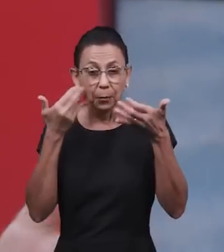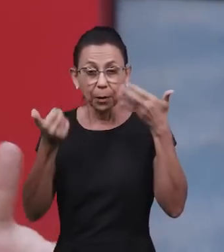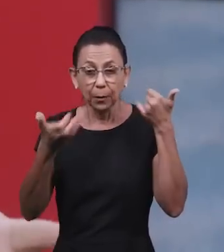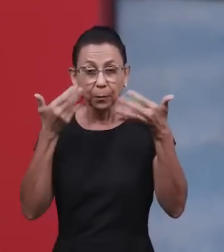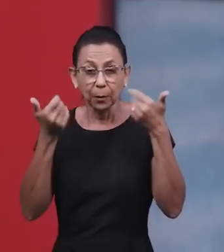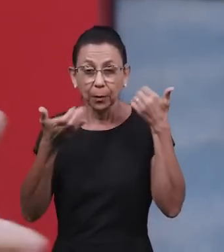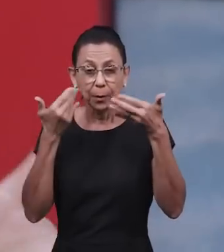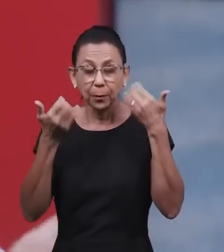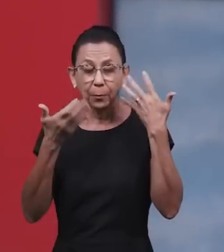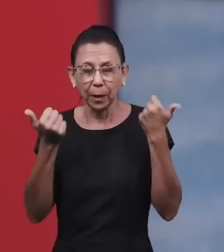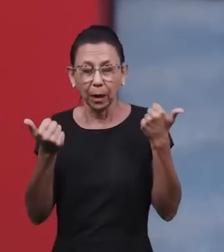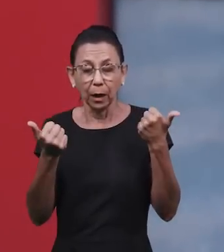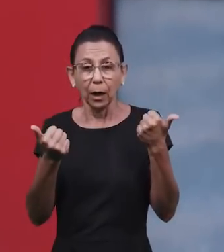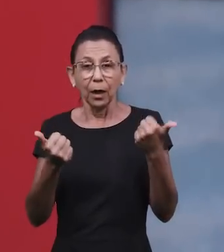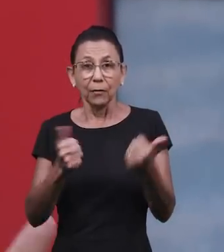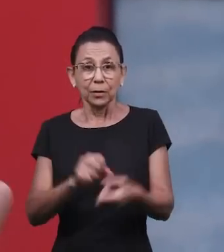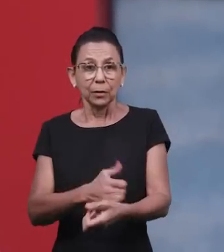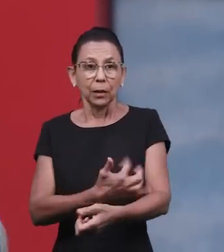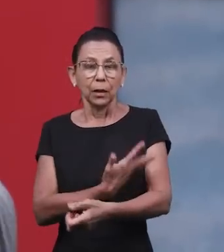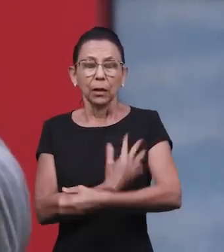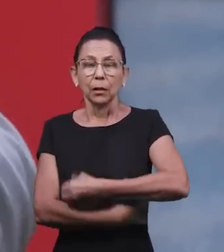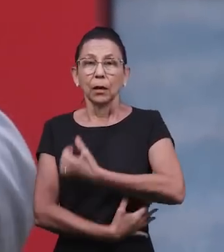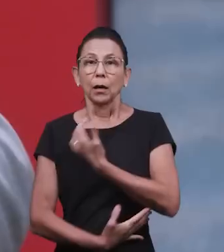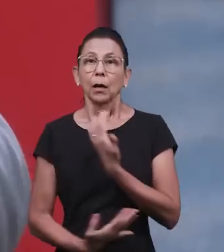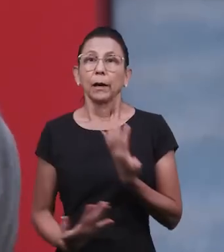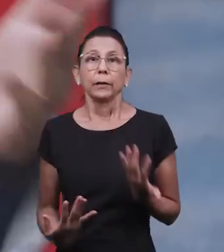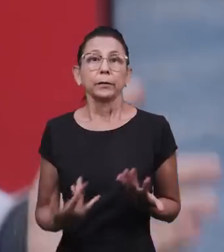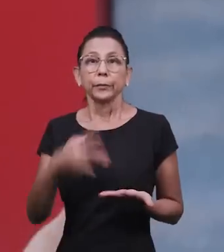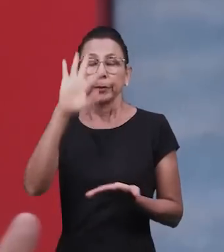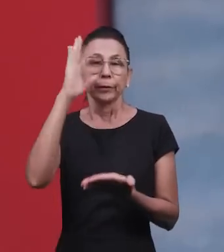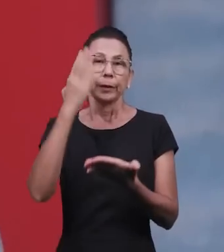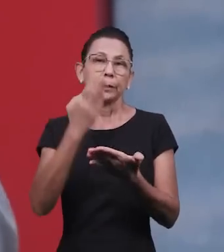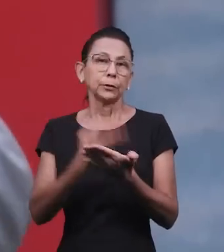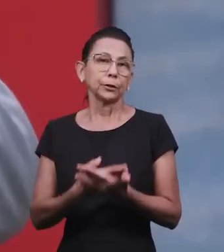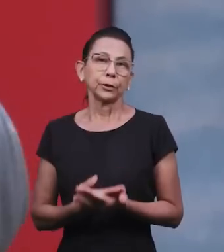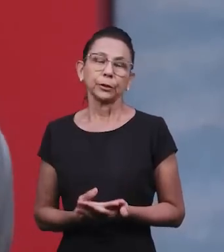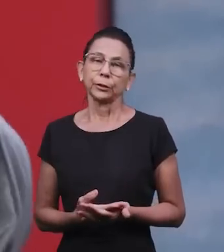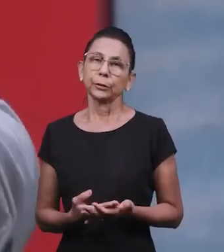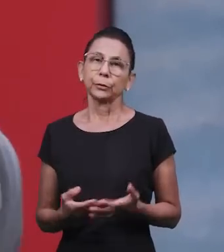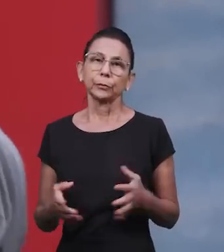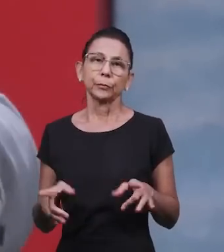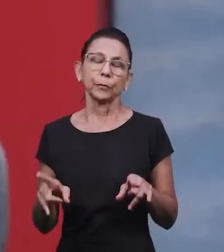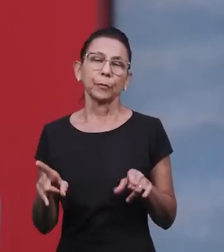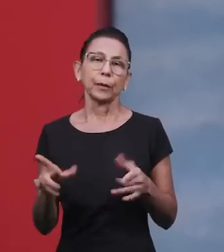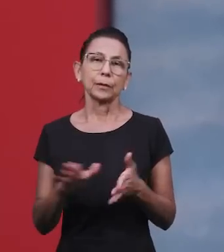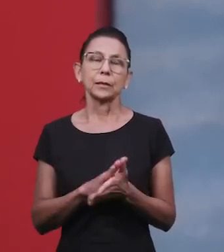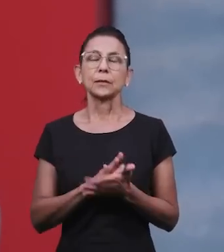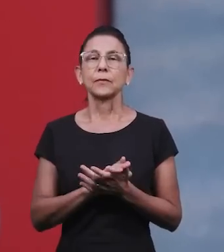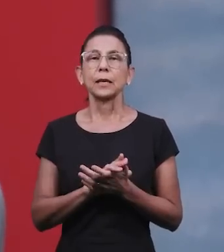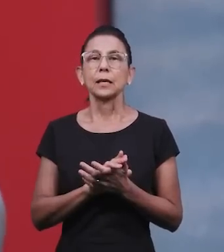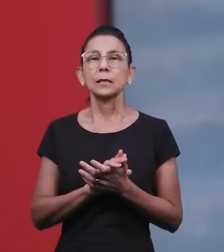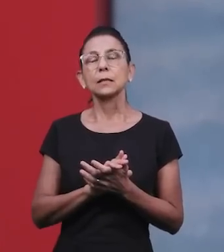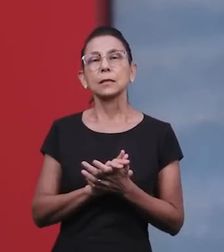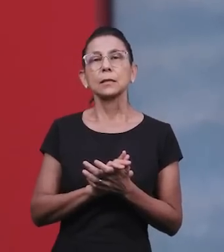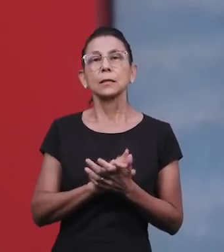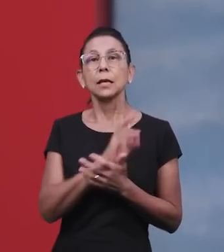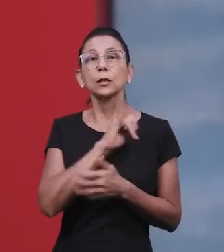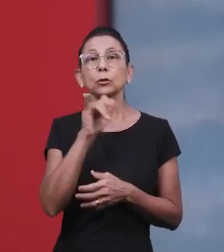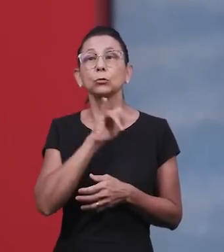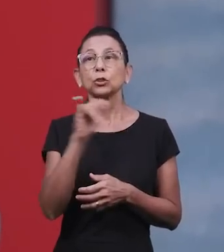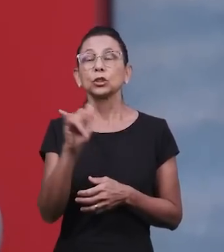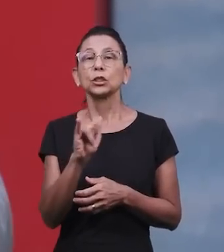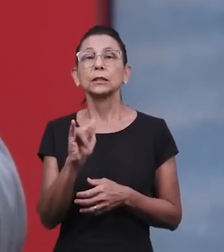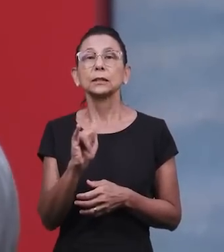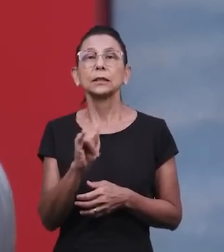se emocionam, até acreditam em algumas coisas. Como são as notícias falsas, as pessoas começam a viver aquilo com tanta